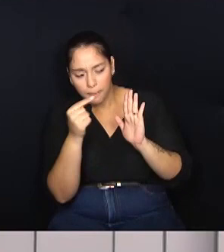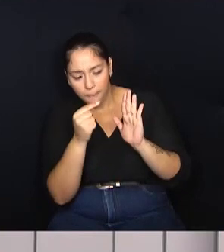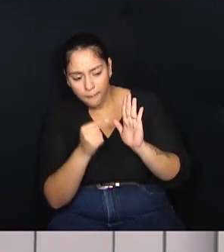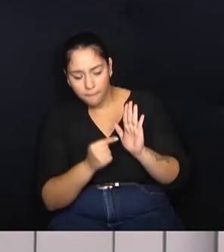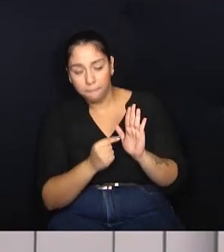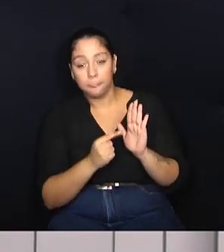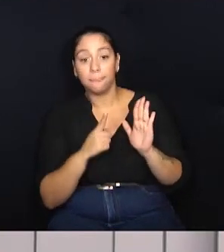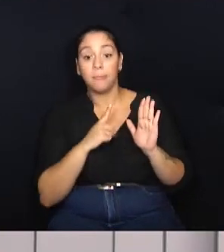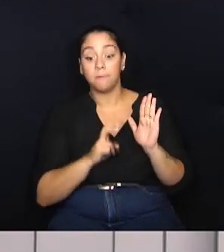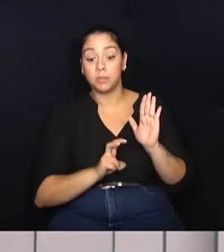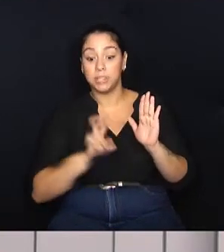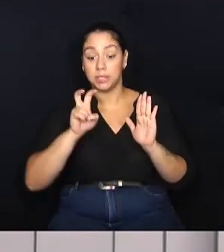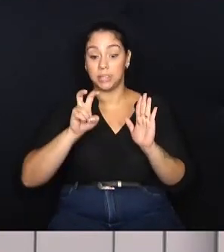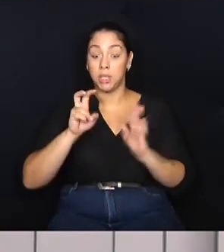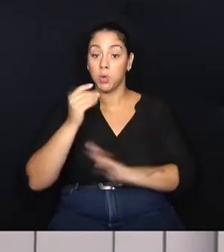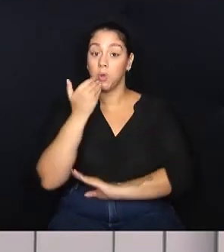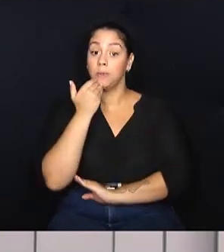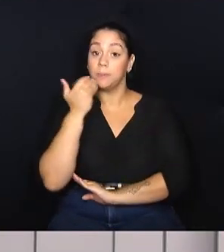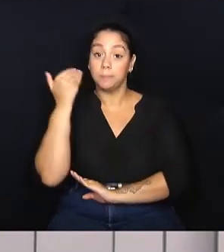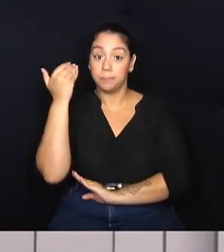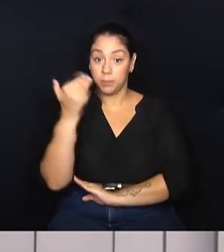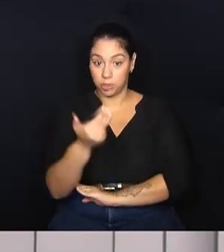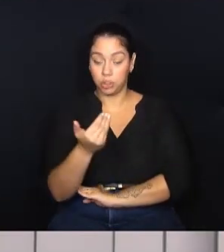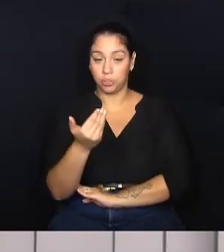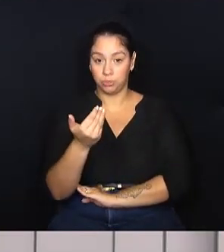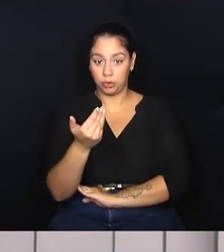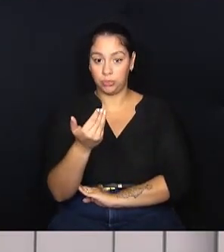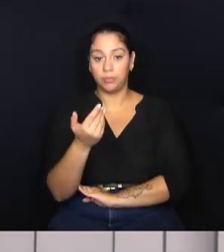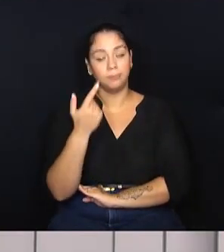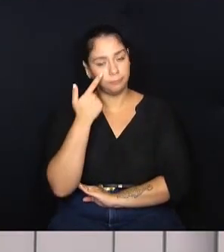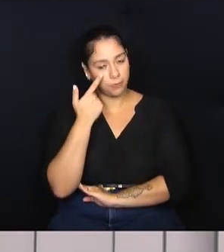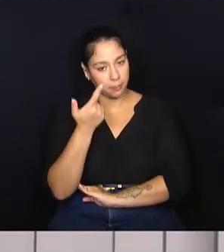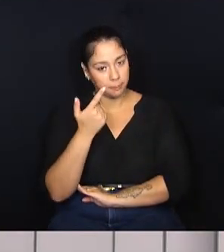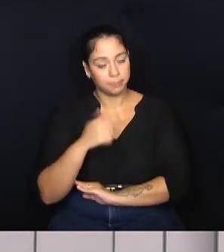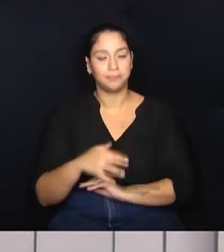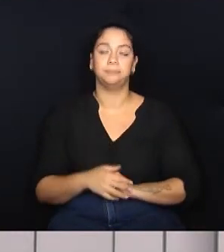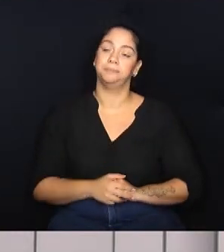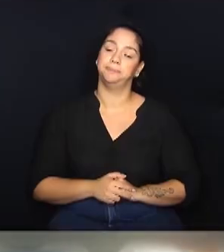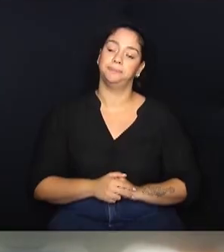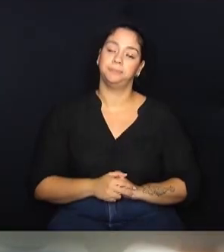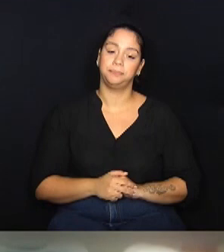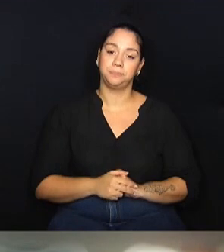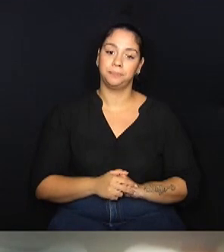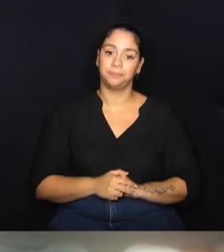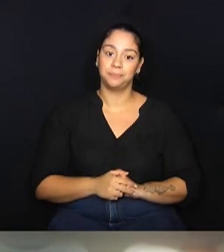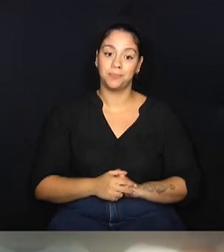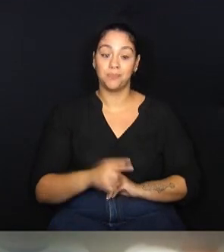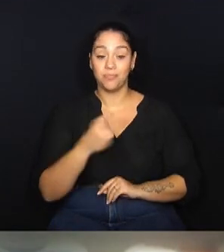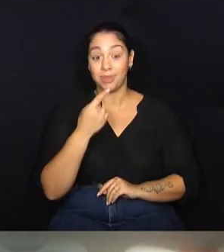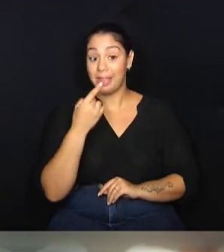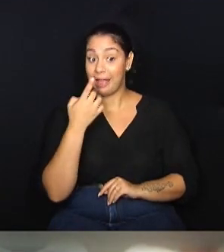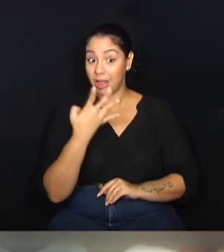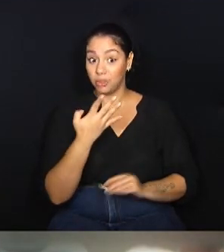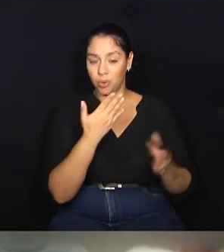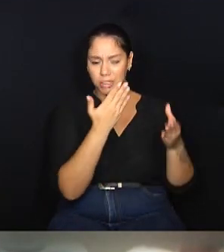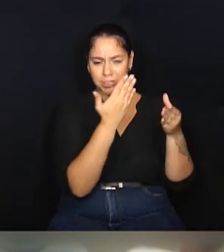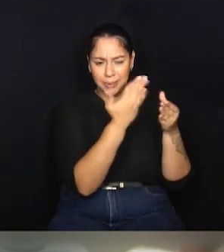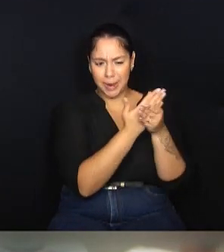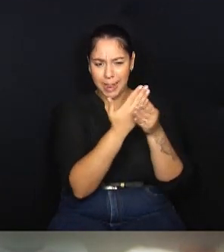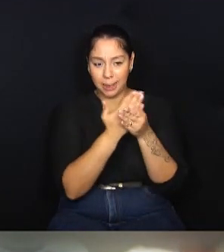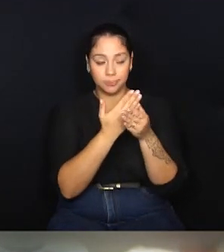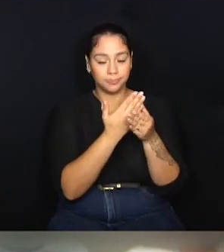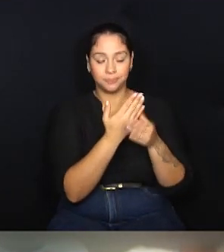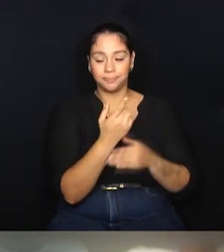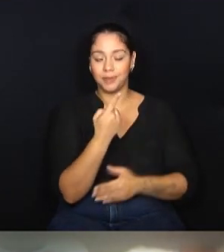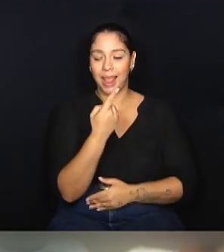5 tiveram o pedido de vistas. Confira como foi. 14 projetos foram discutidos na